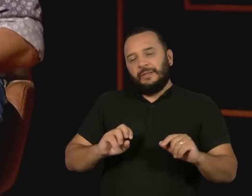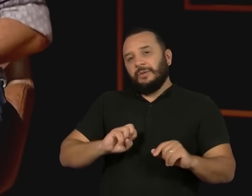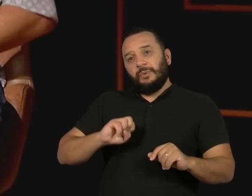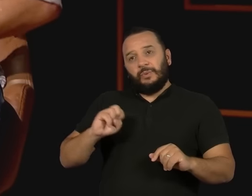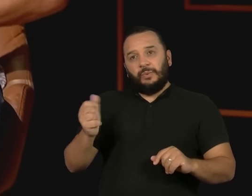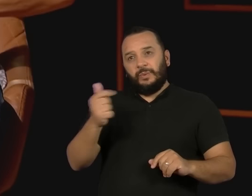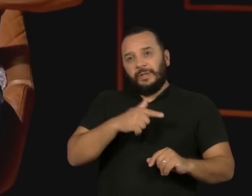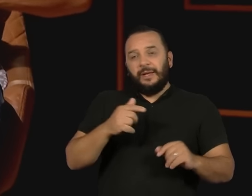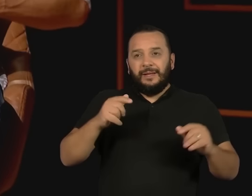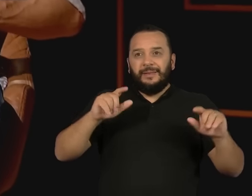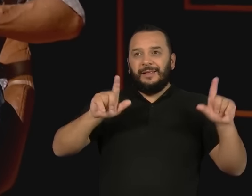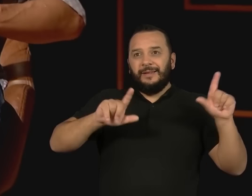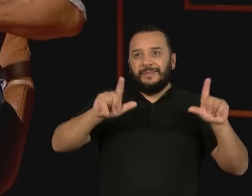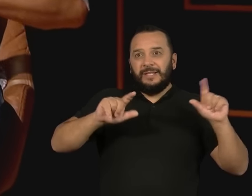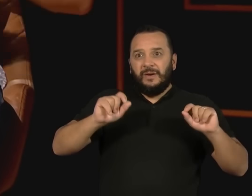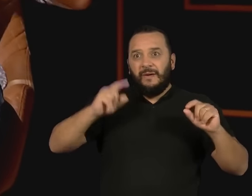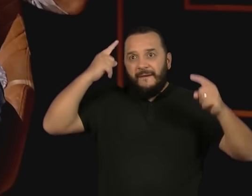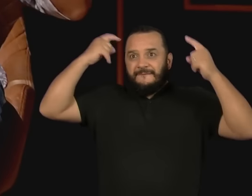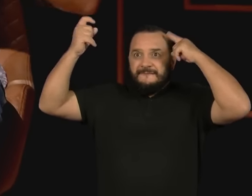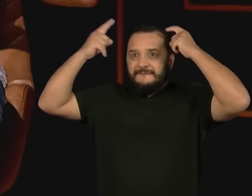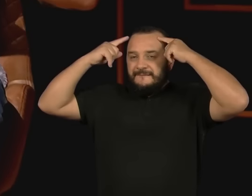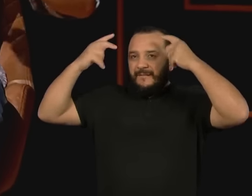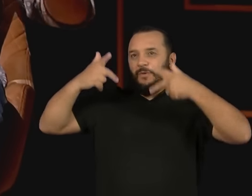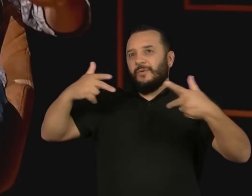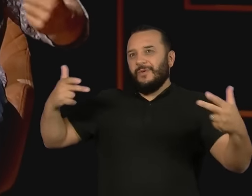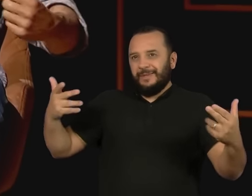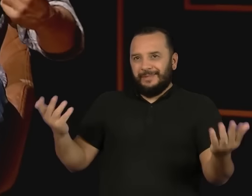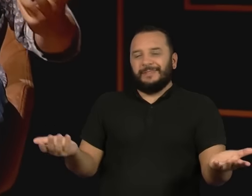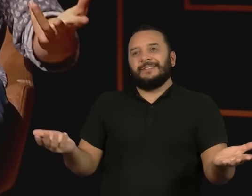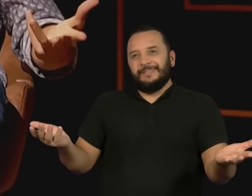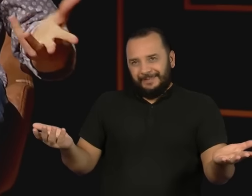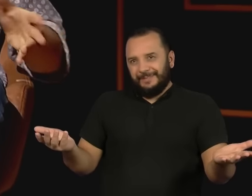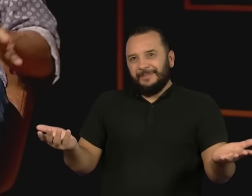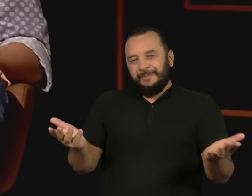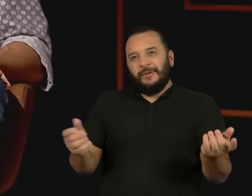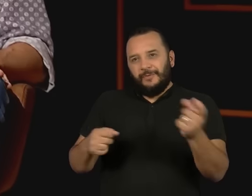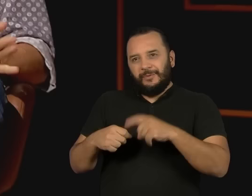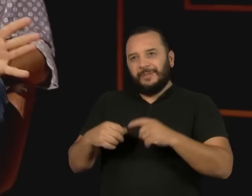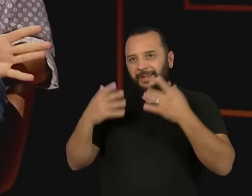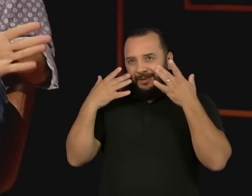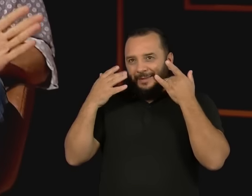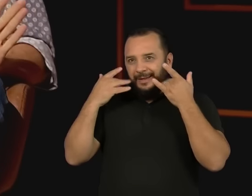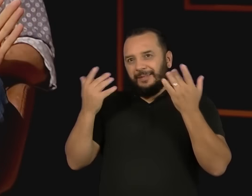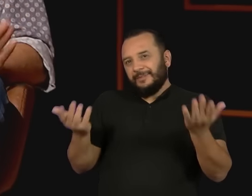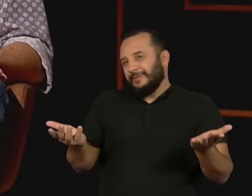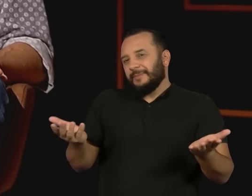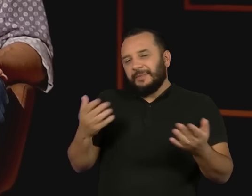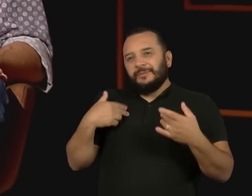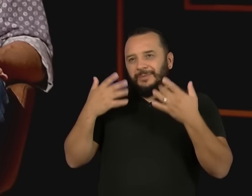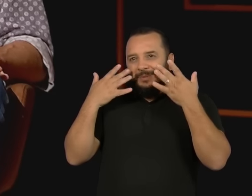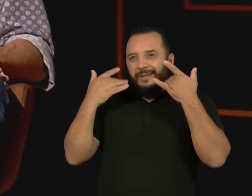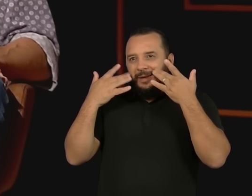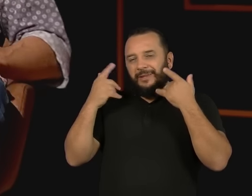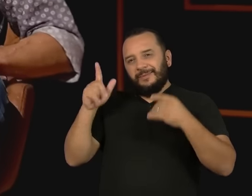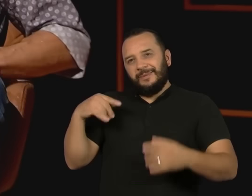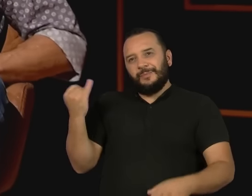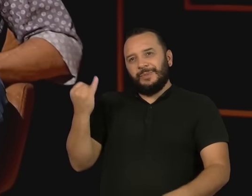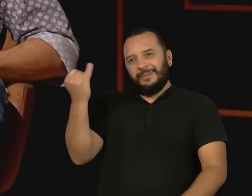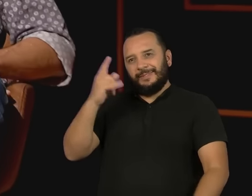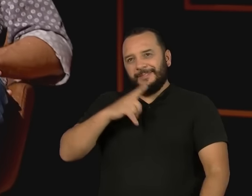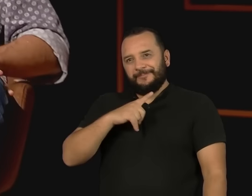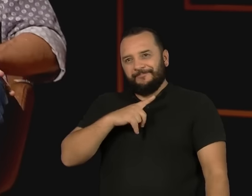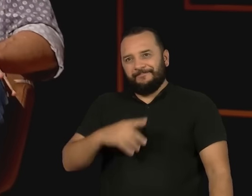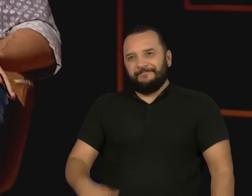que criar coisas ou se esgarçar para voltar para o teatro, né? Mas de qualquer maneira o teatro é fundamental,